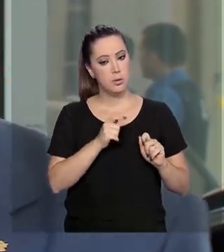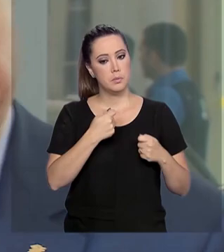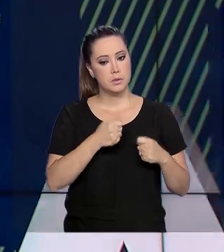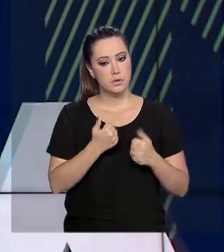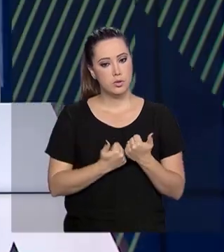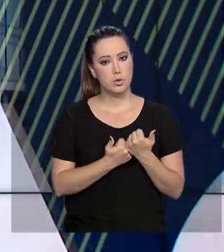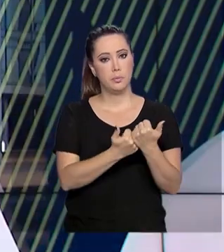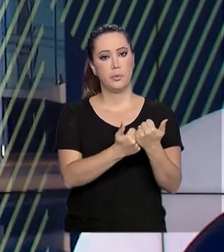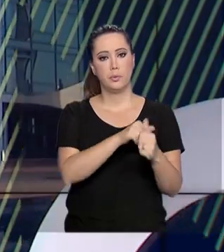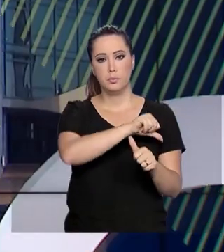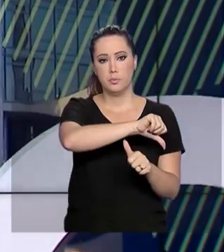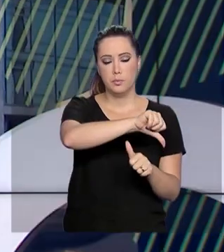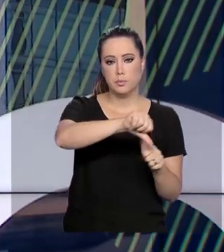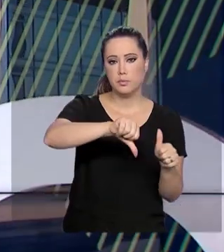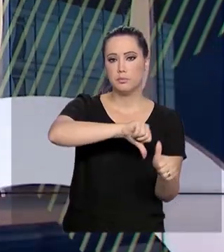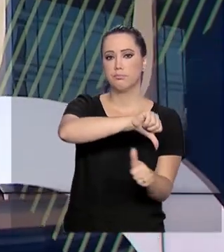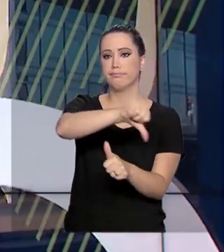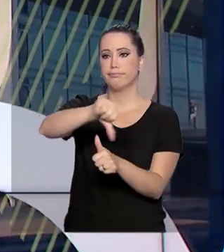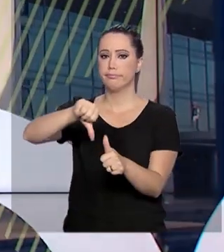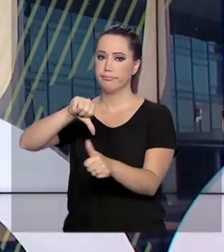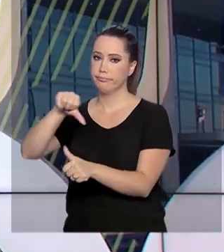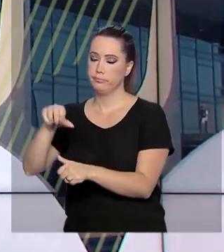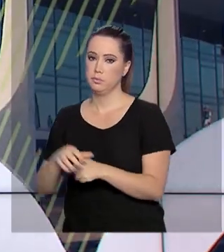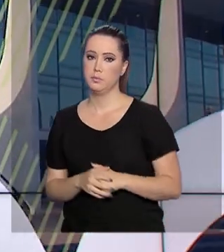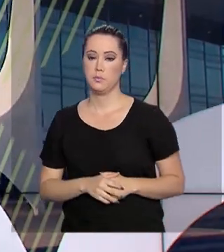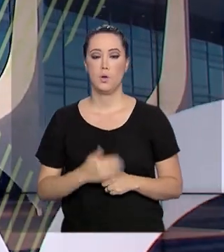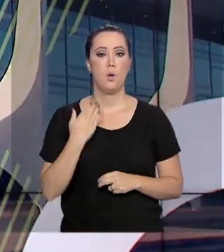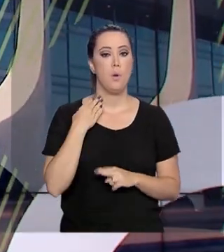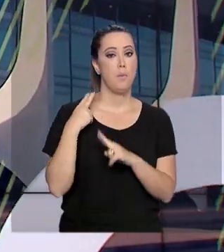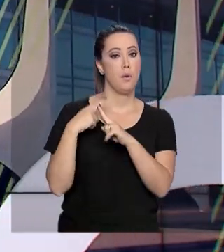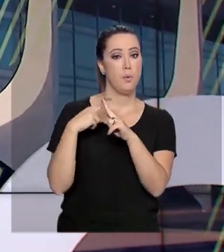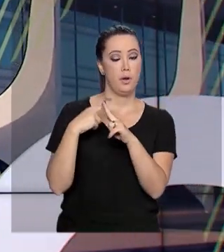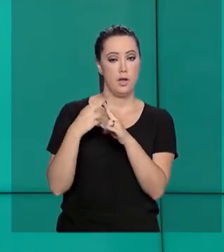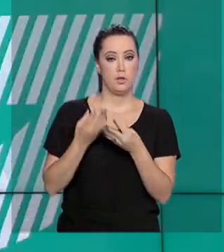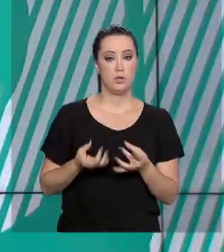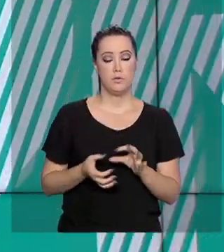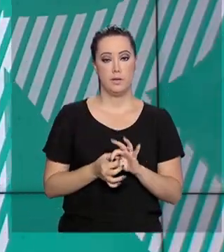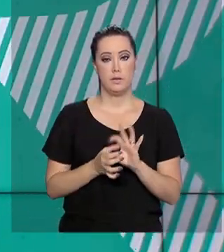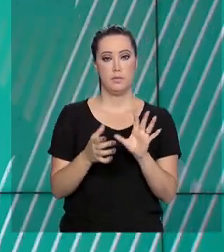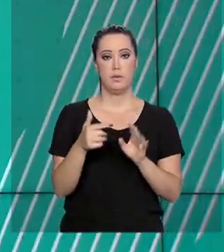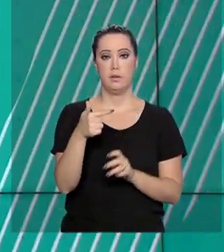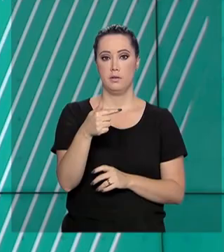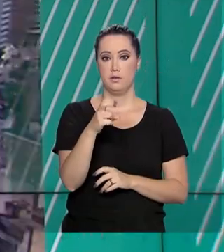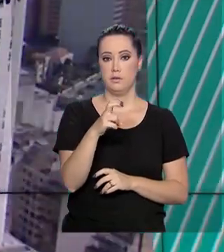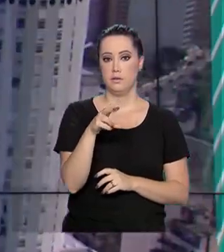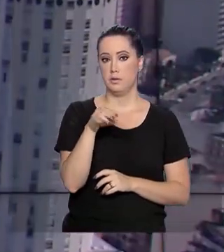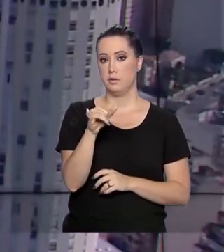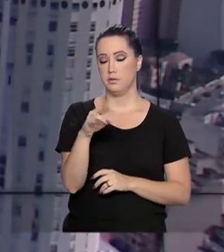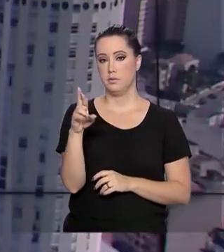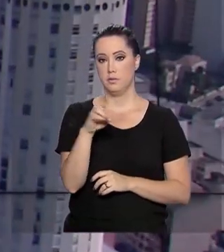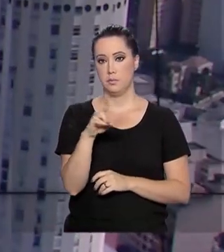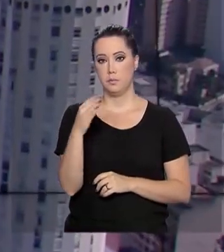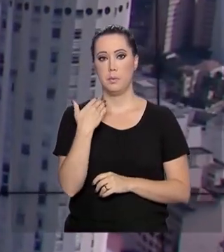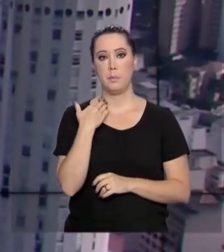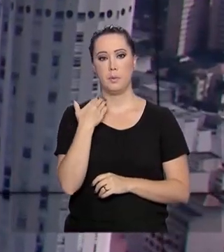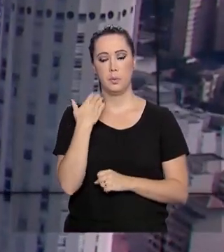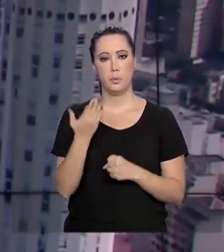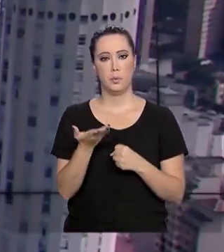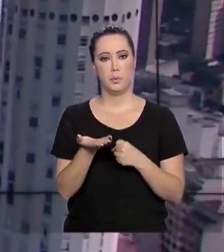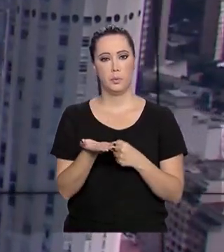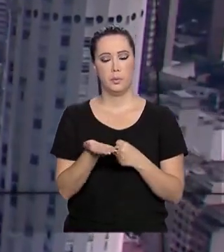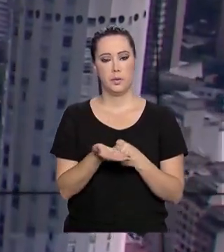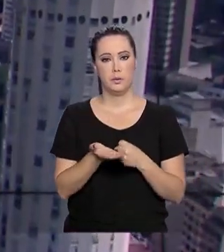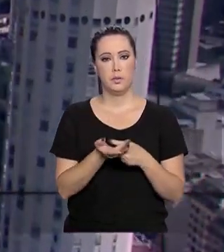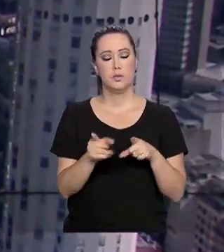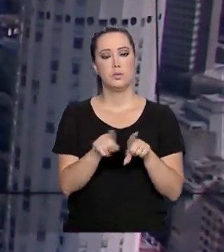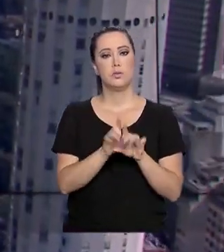transição. Já a Caixa vai liberar R 75 bilhões para bancos médios, além de capital de giro